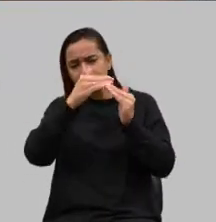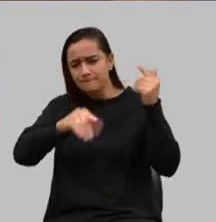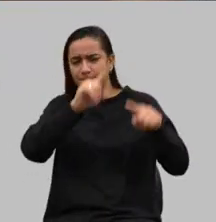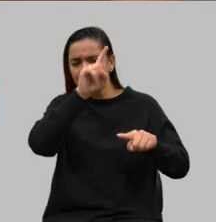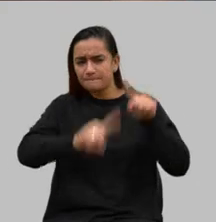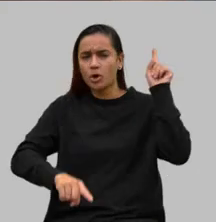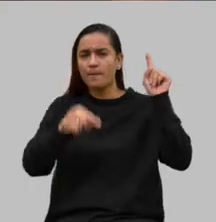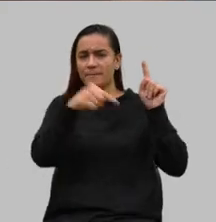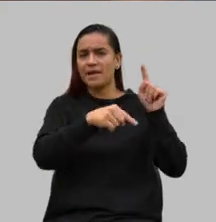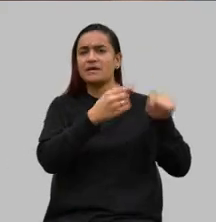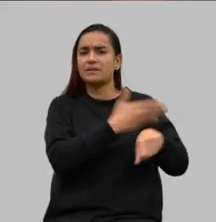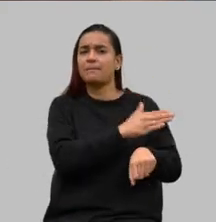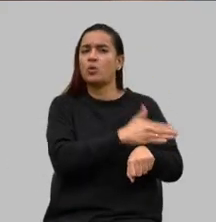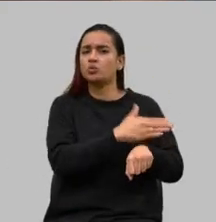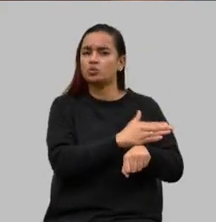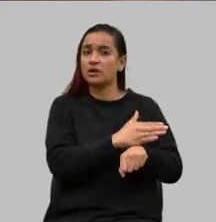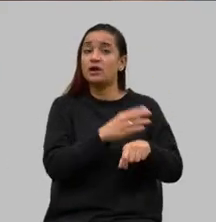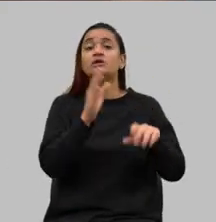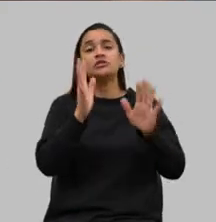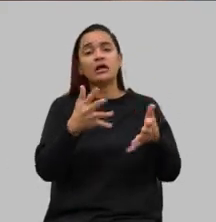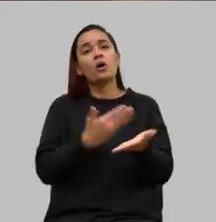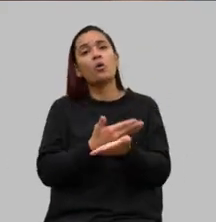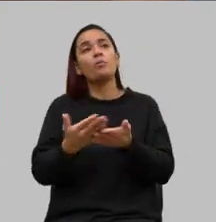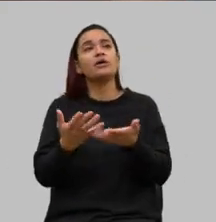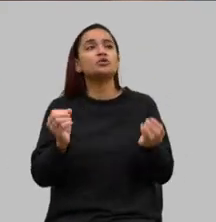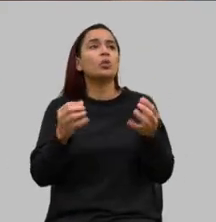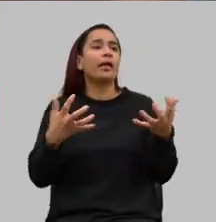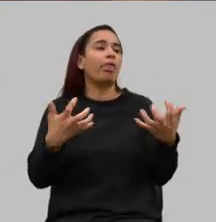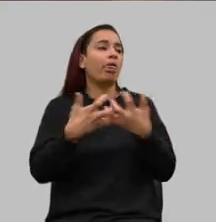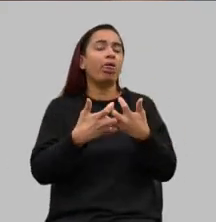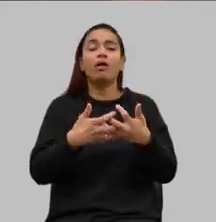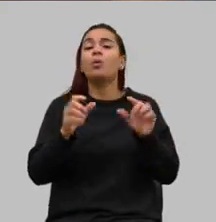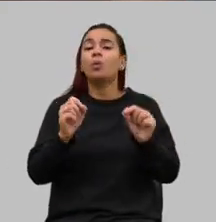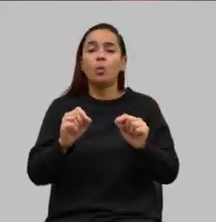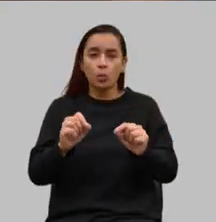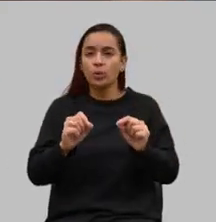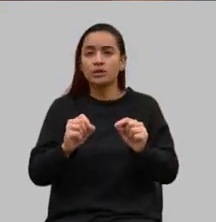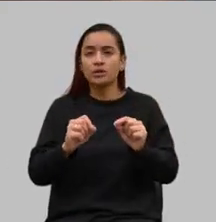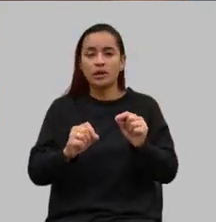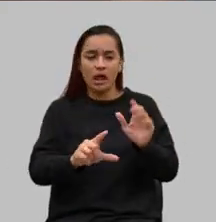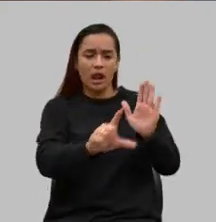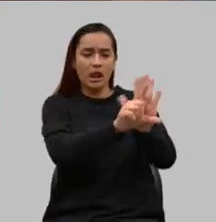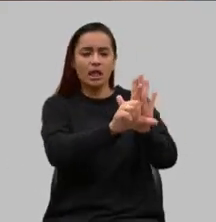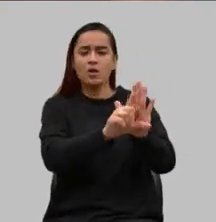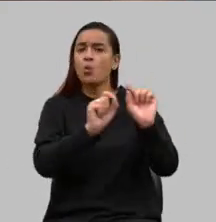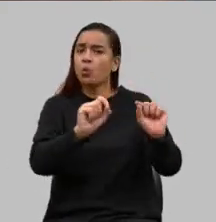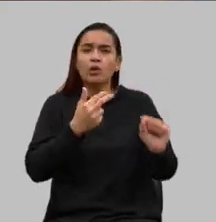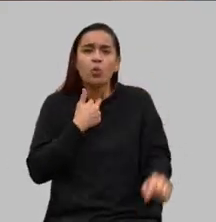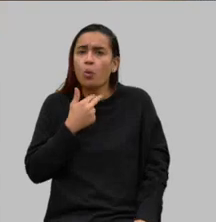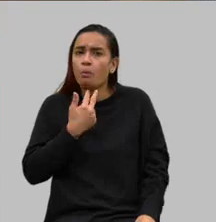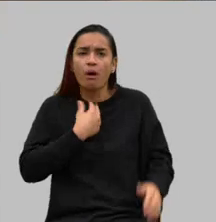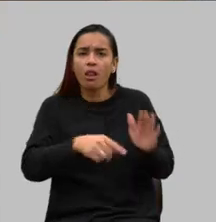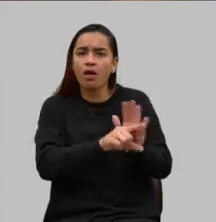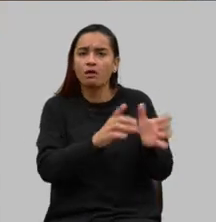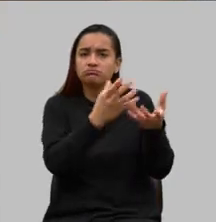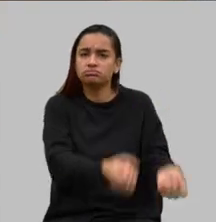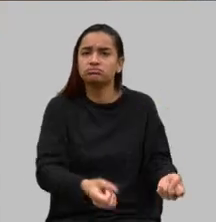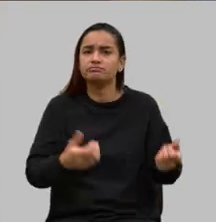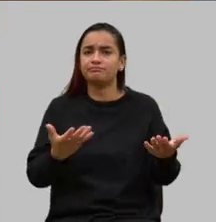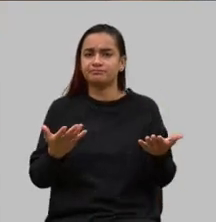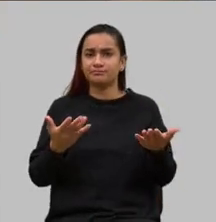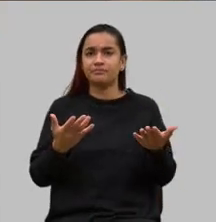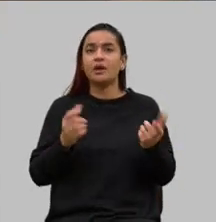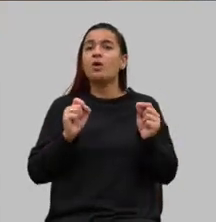grande esquema para legitimar o que não poderia ser legitimado para possibilitar